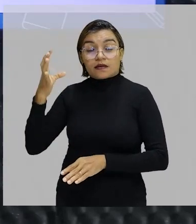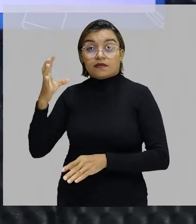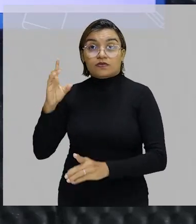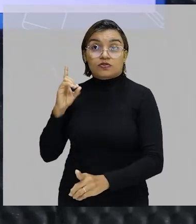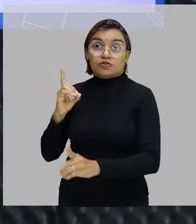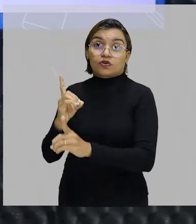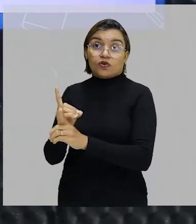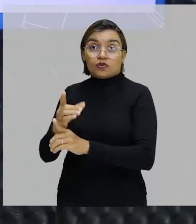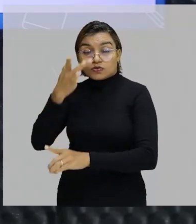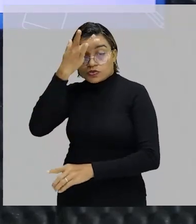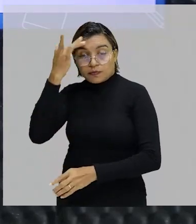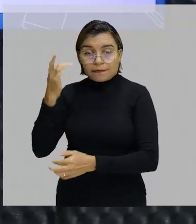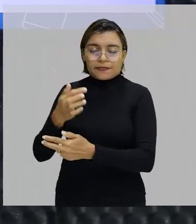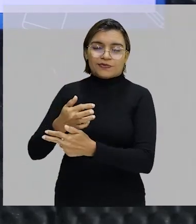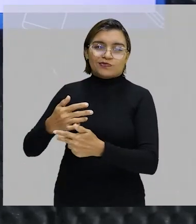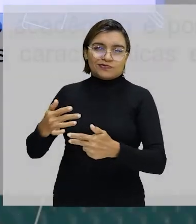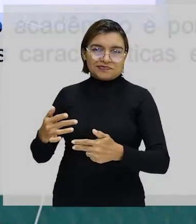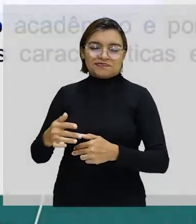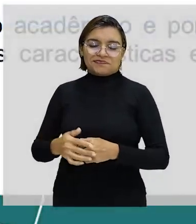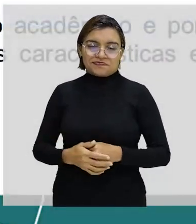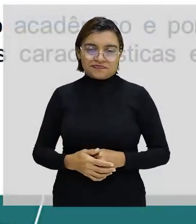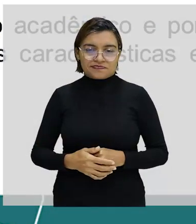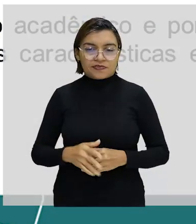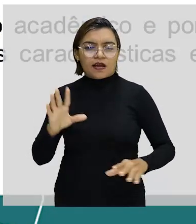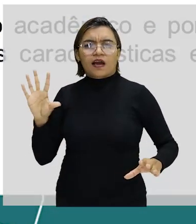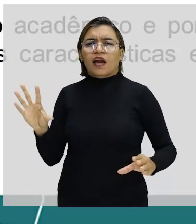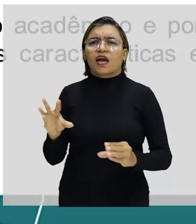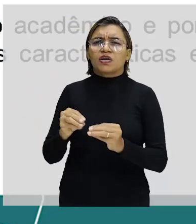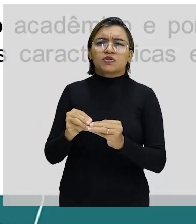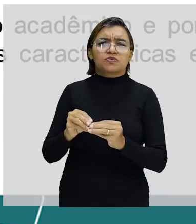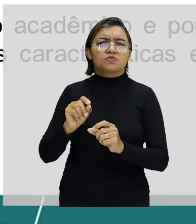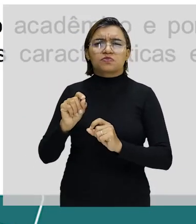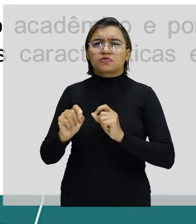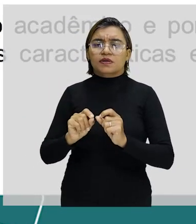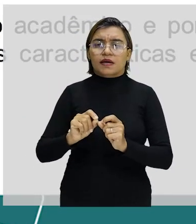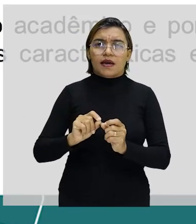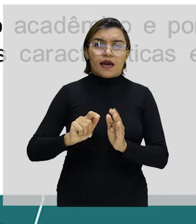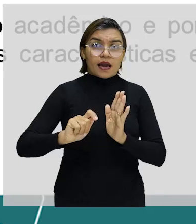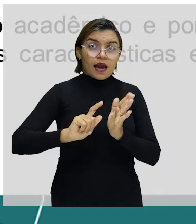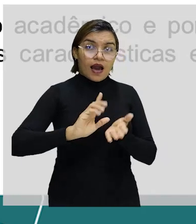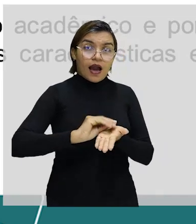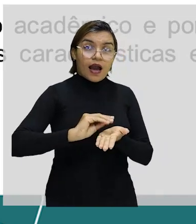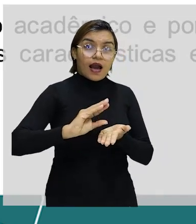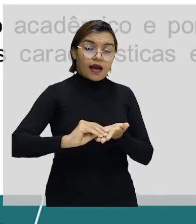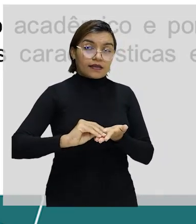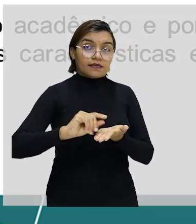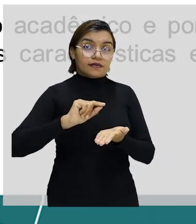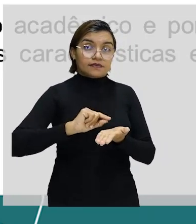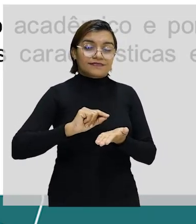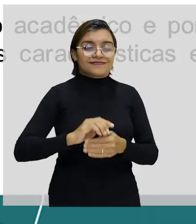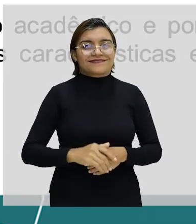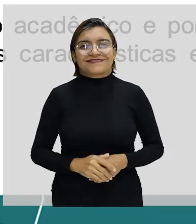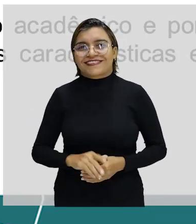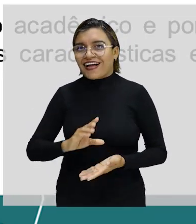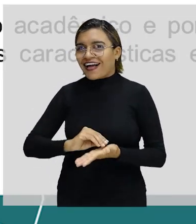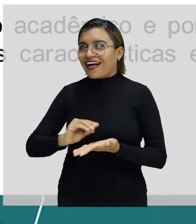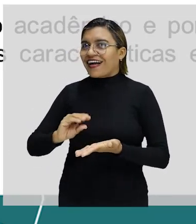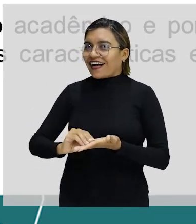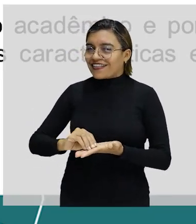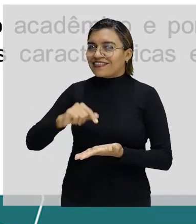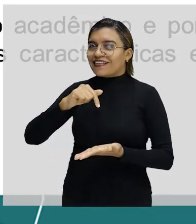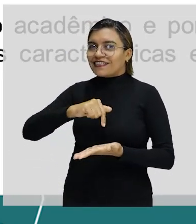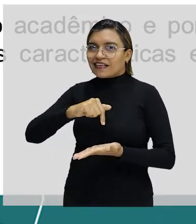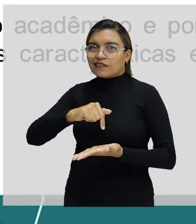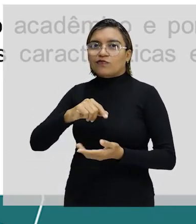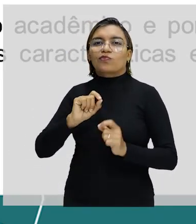encontro de pessoas, certo? Em resumo, o que a ata faz? A ata faz é ótimo, né, gente? A ata